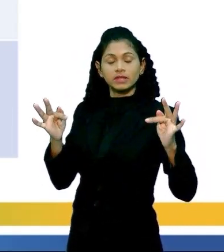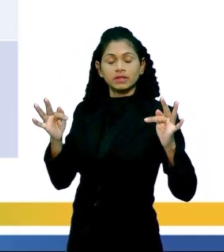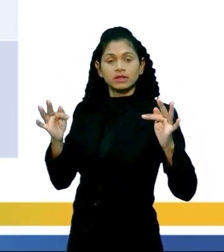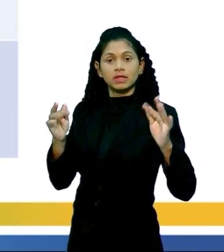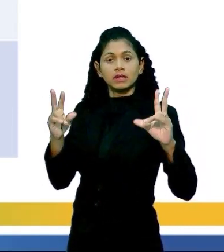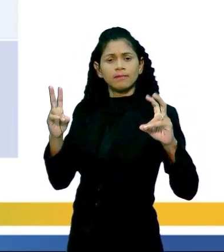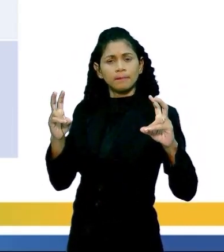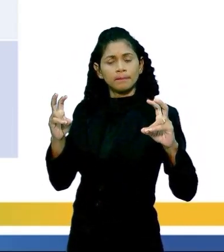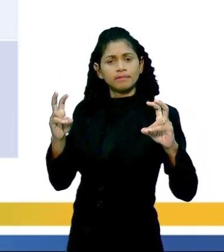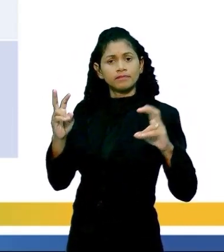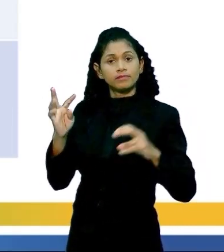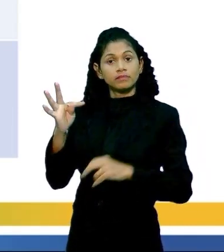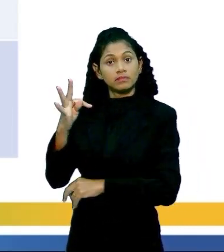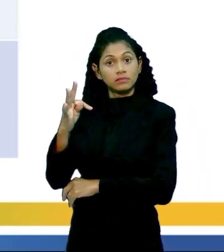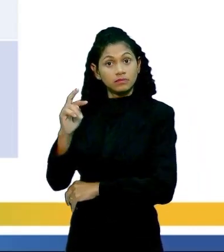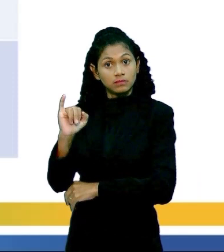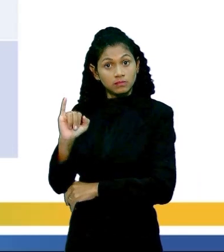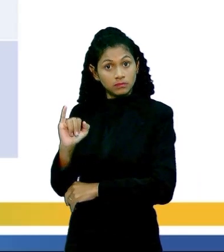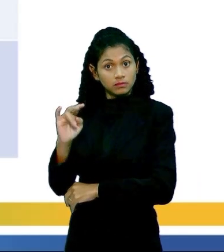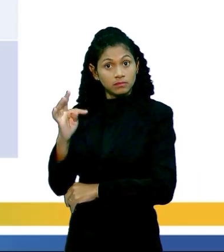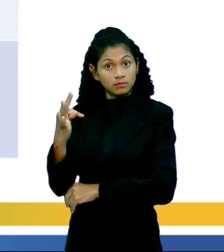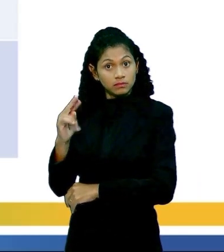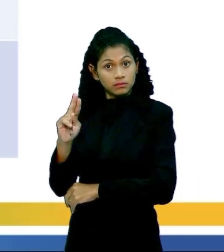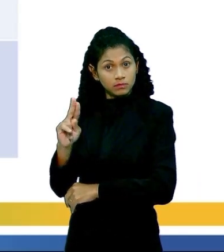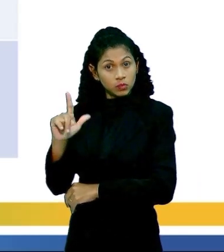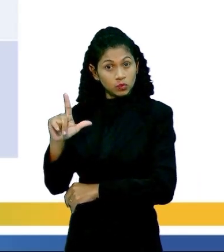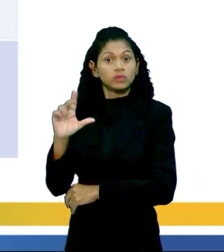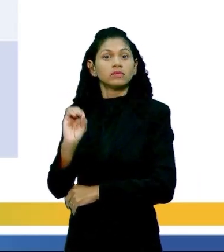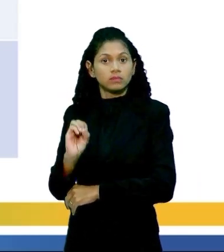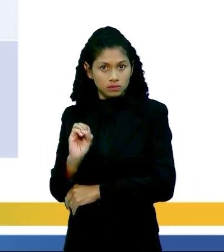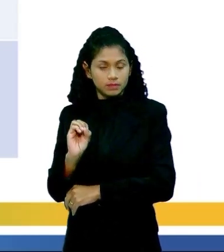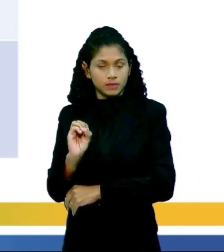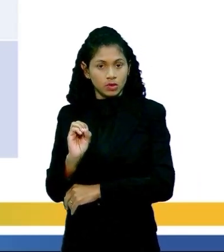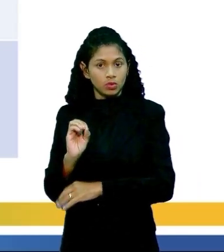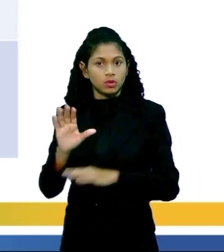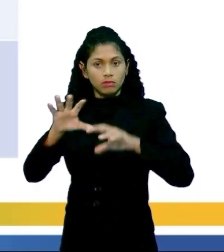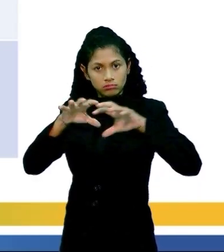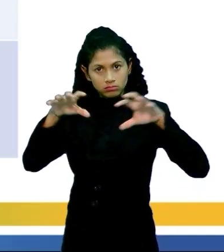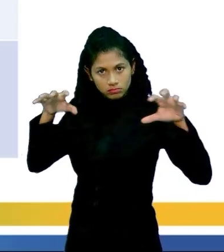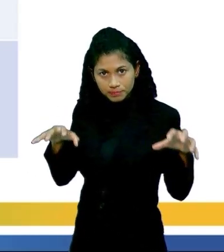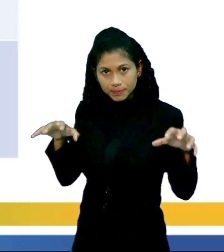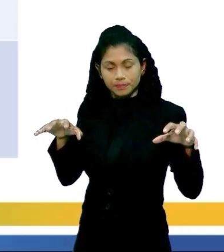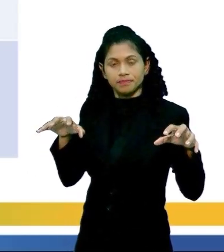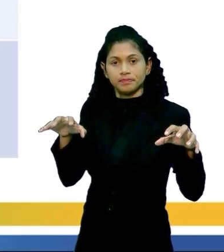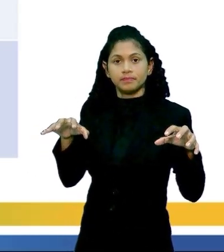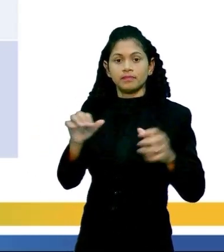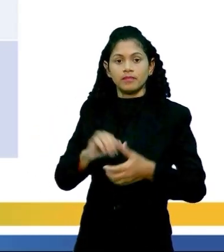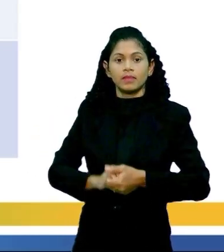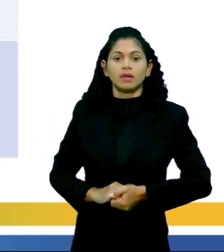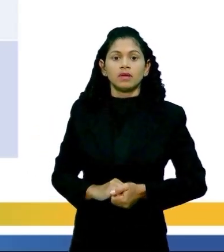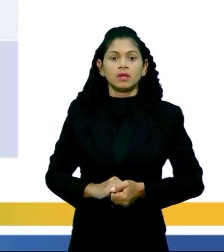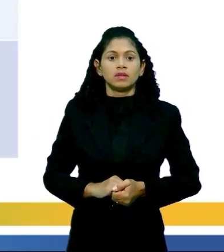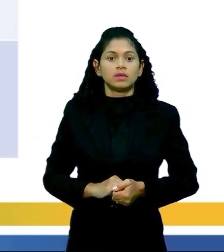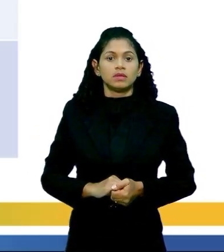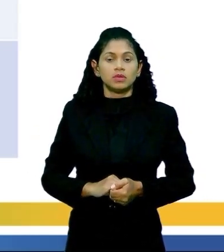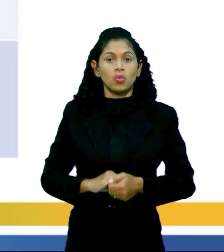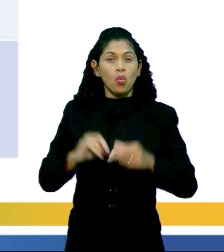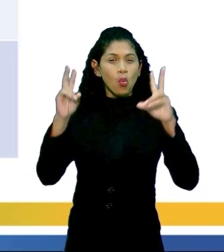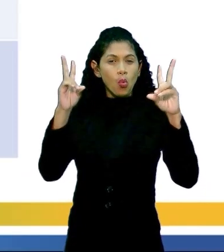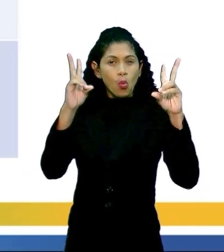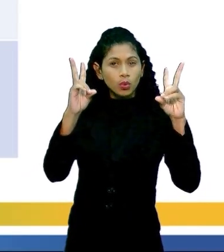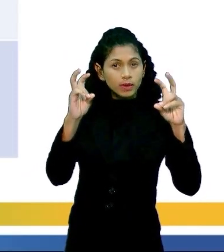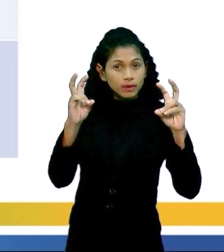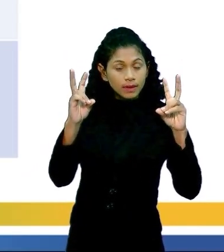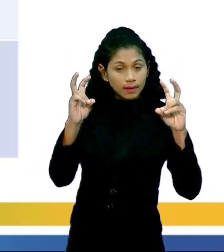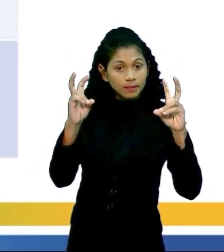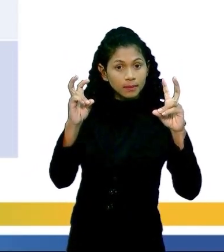sobre comportamentos, né? Que é referente ao tabagismo aí, a essa prática de fumante.